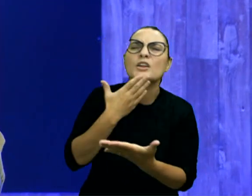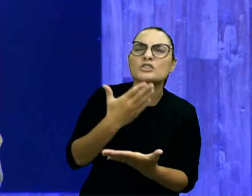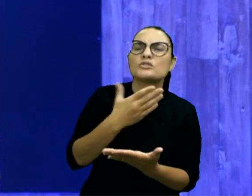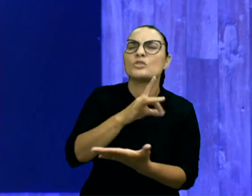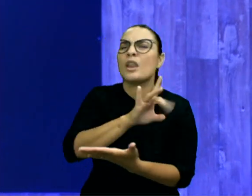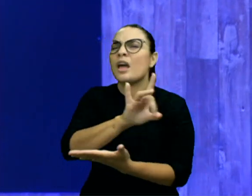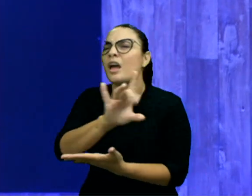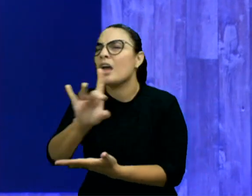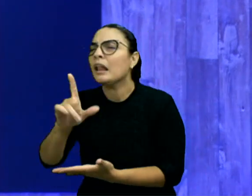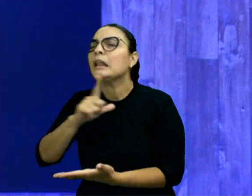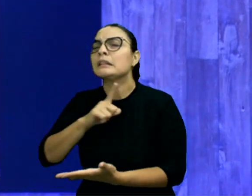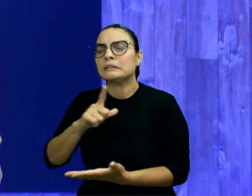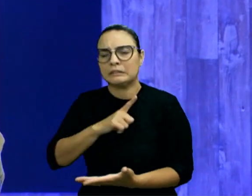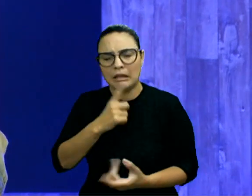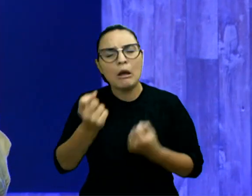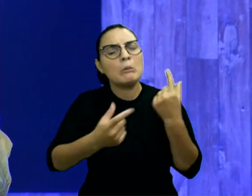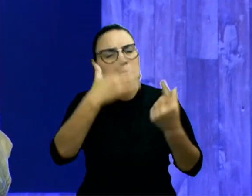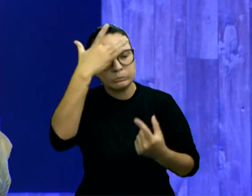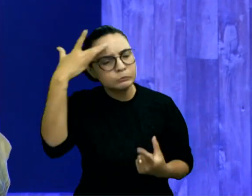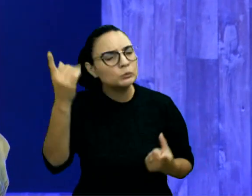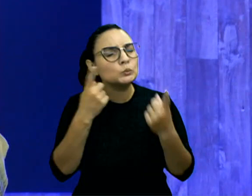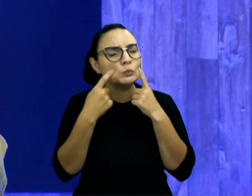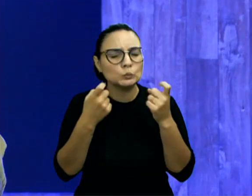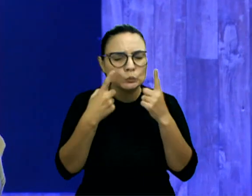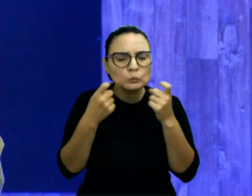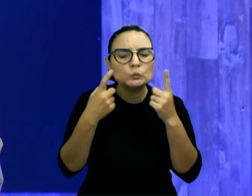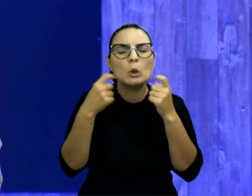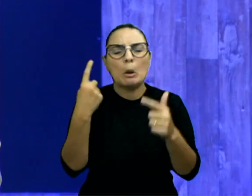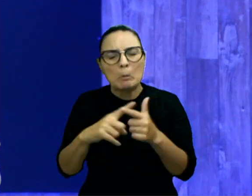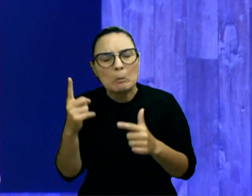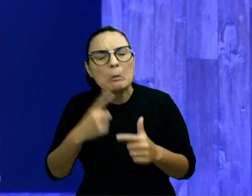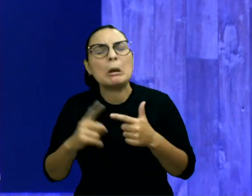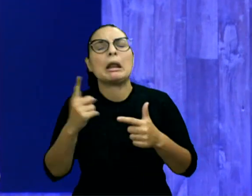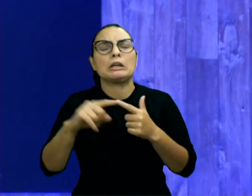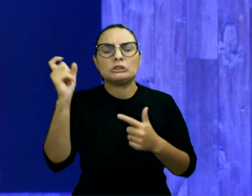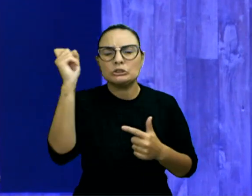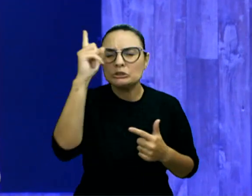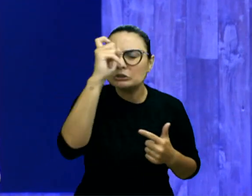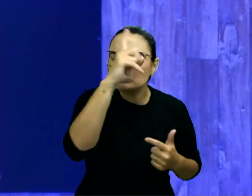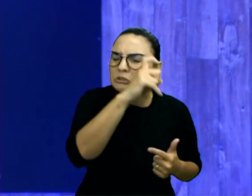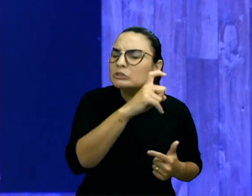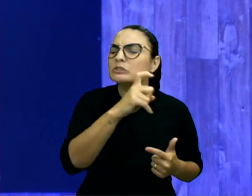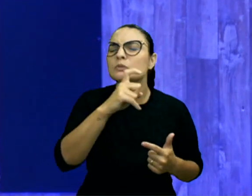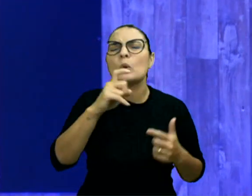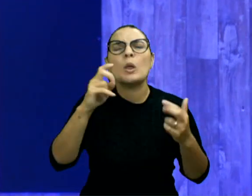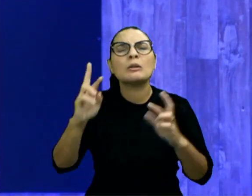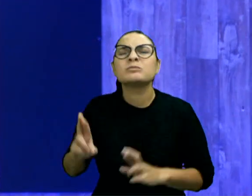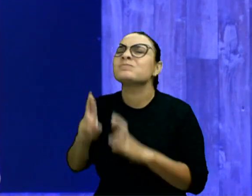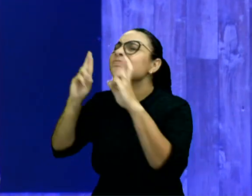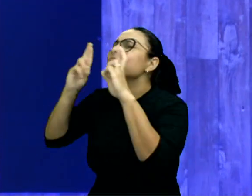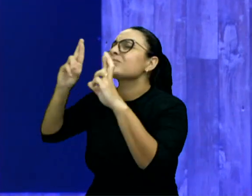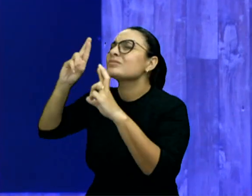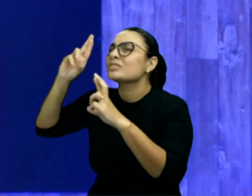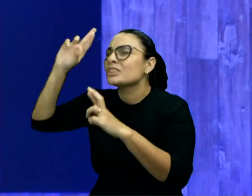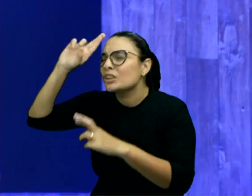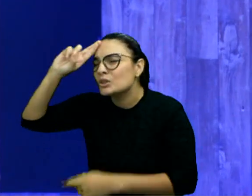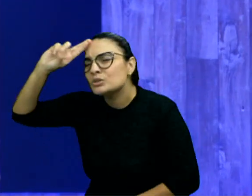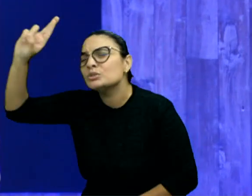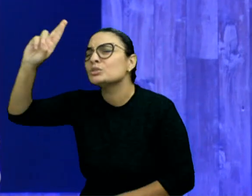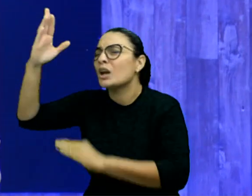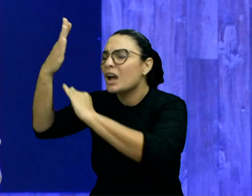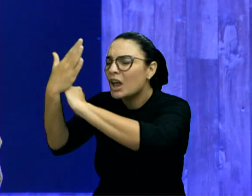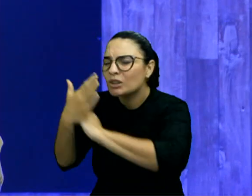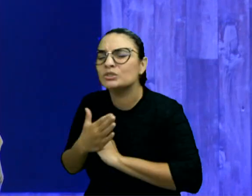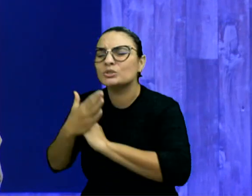muitos com lágrimas, muitos feitos aqui, Pai, com muita esperança de que o Senhor pode